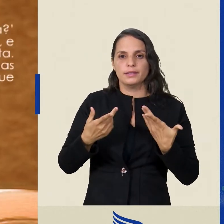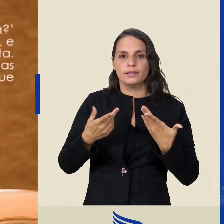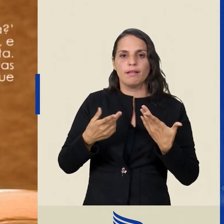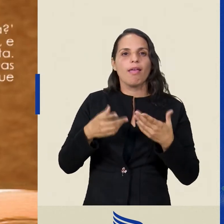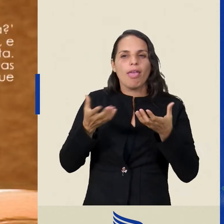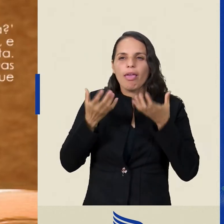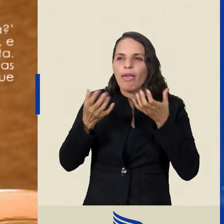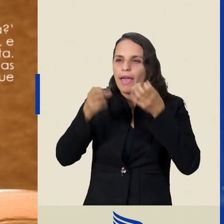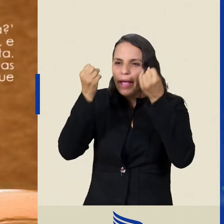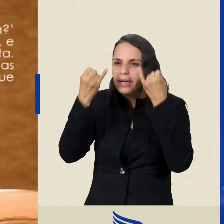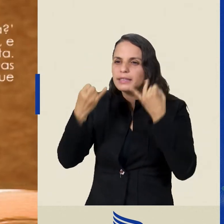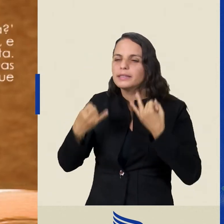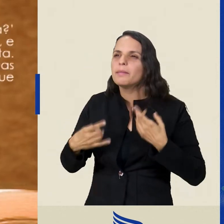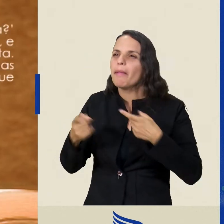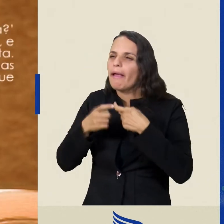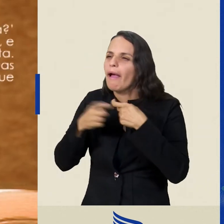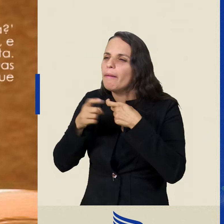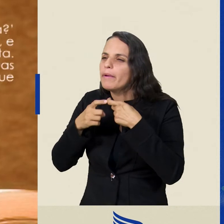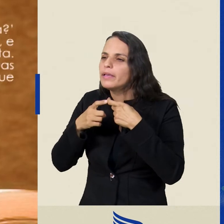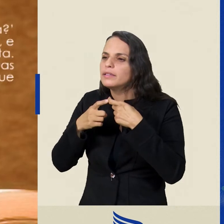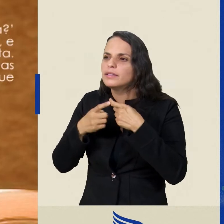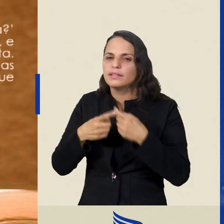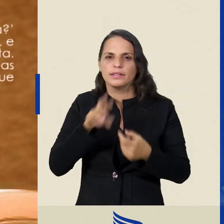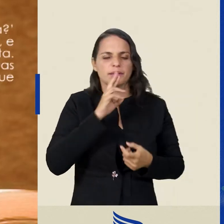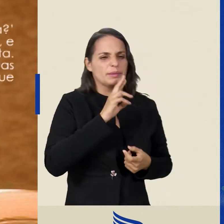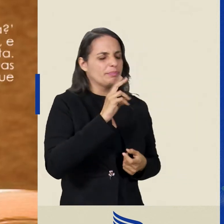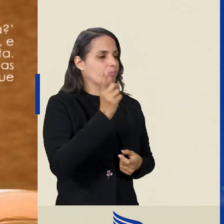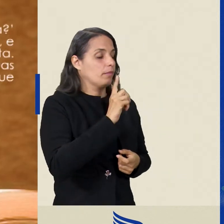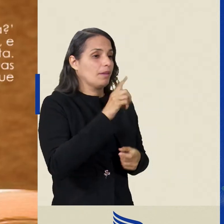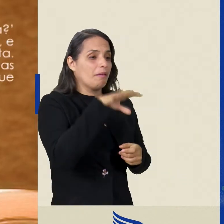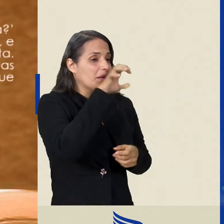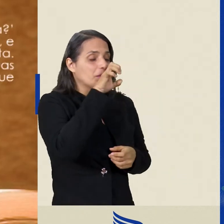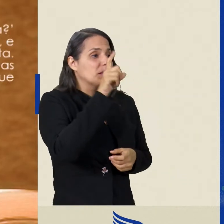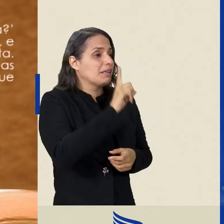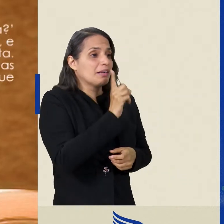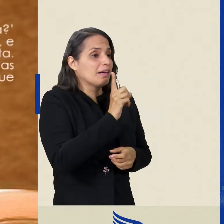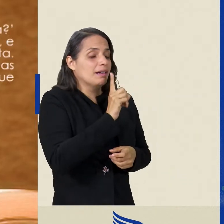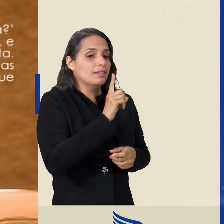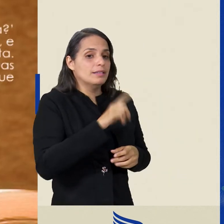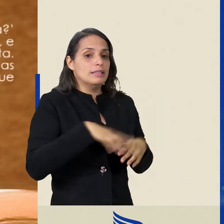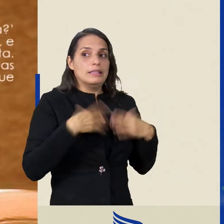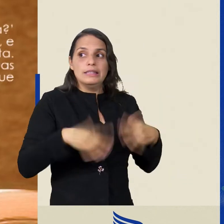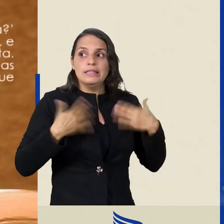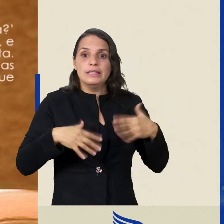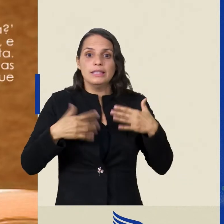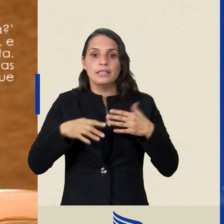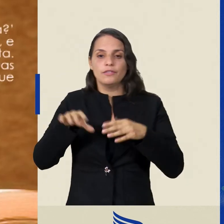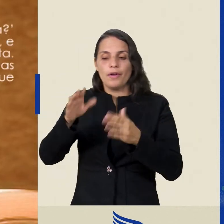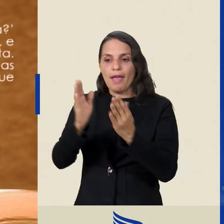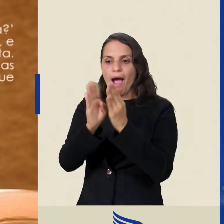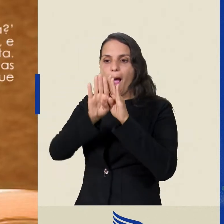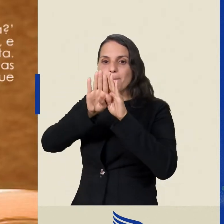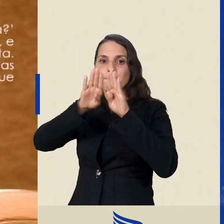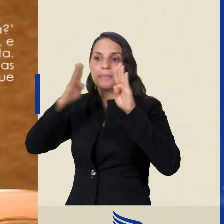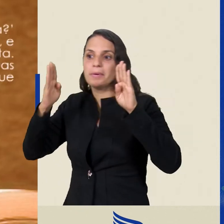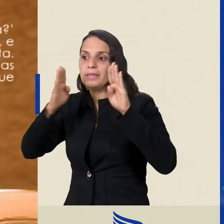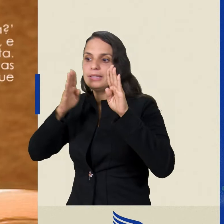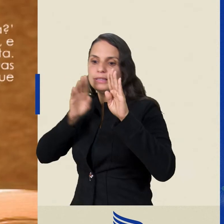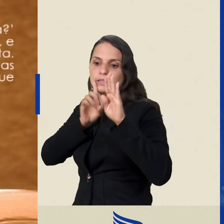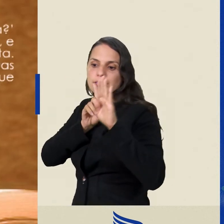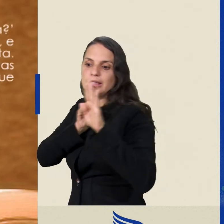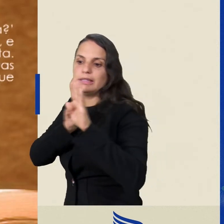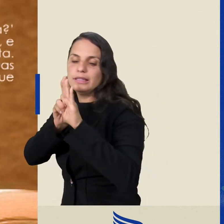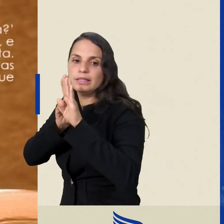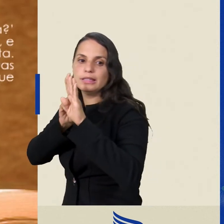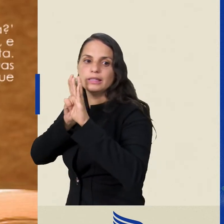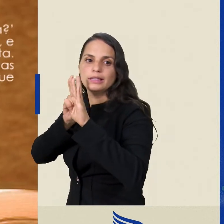dela?" Ele respondeu: "Ela não respira", e dirigiu-se rapidamente para a porta. Os que